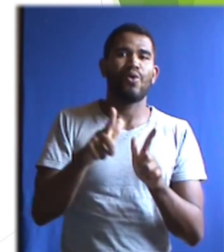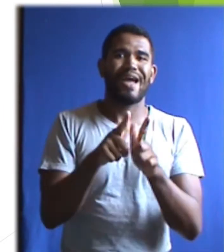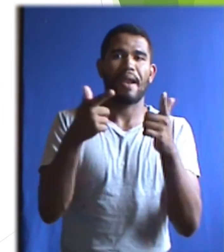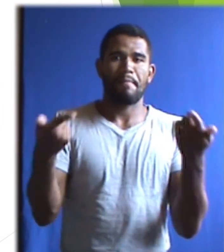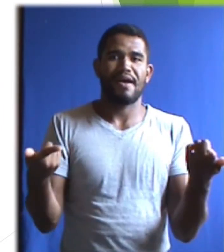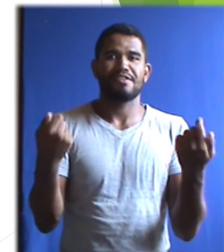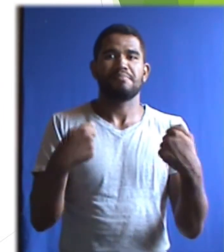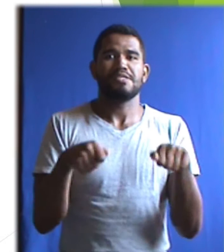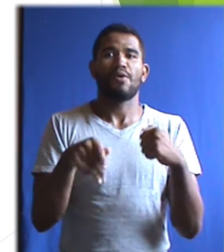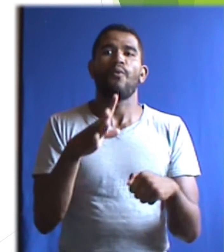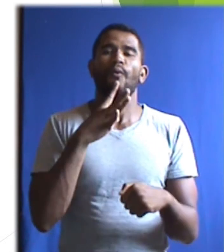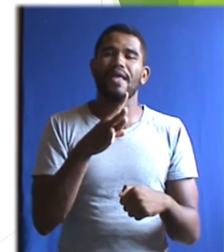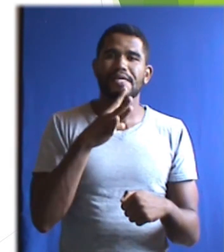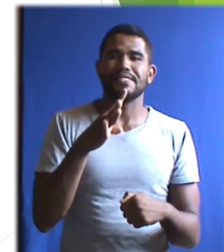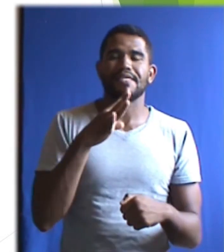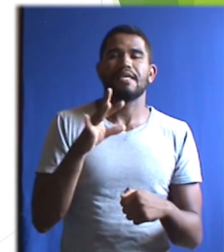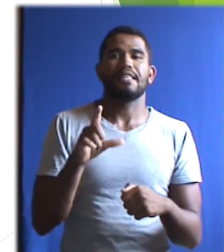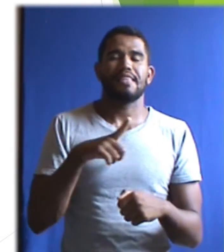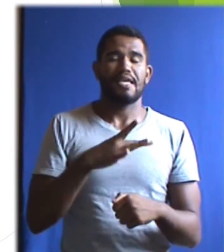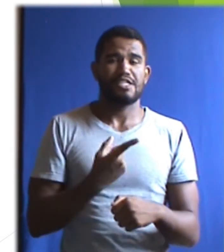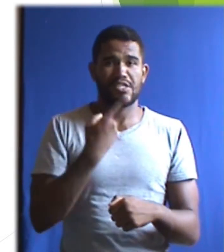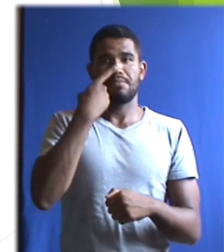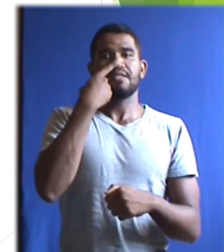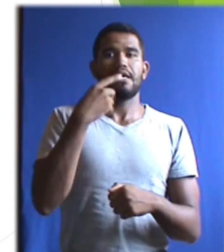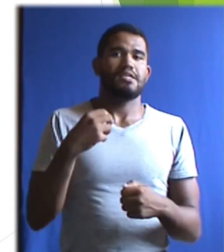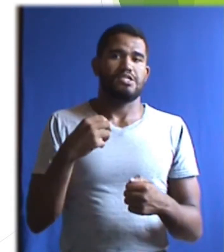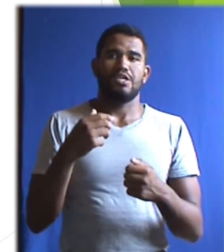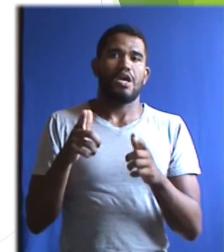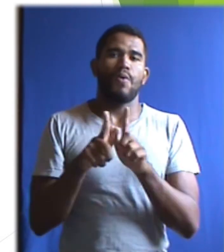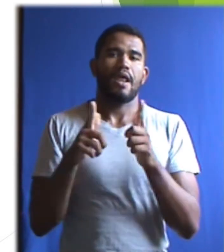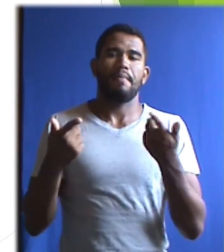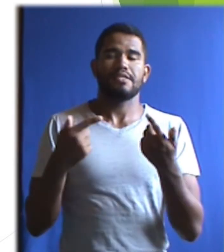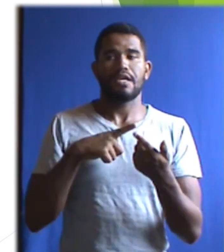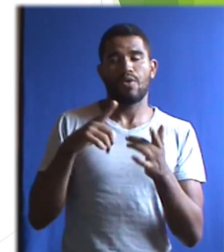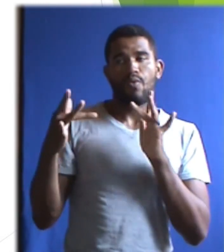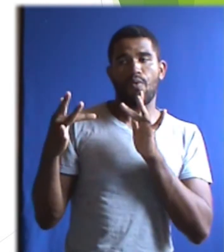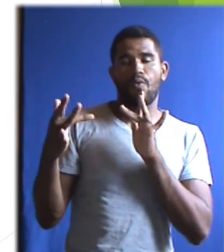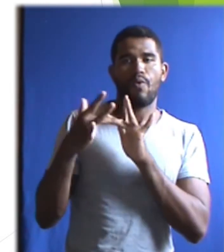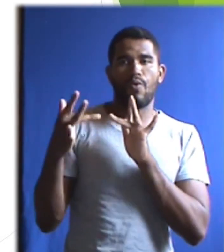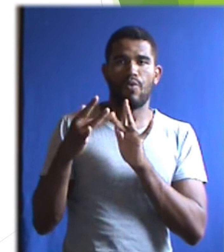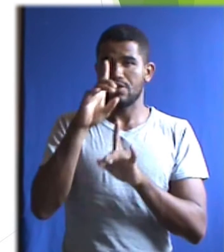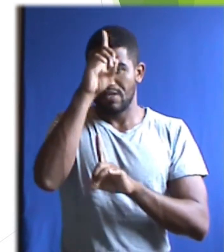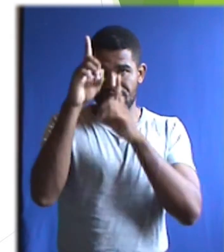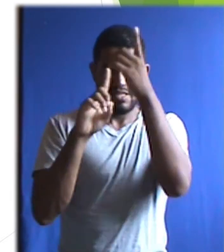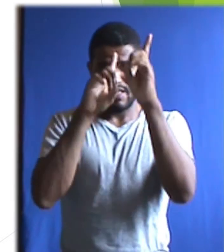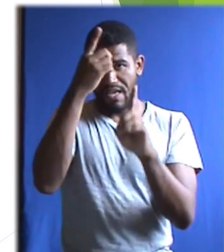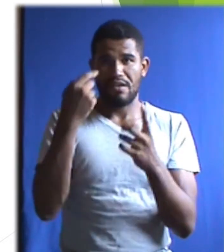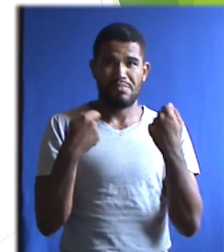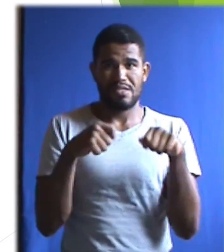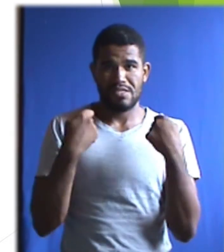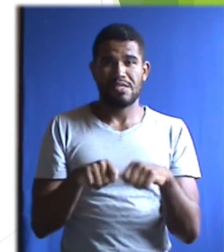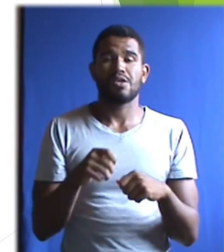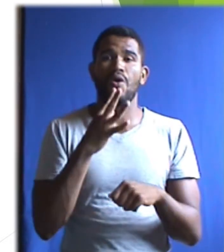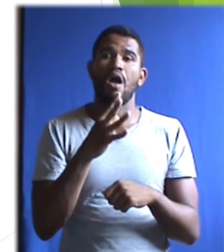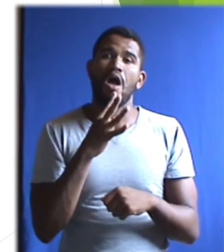de que ele tenha assim, um certo carisma, ou que ele concorde mais com as ideias ou com a metodologia daquele gramático. Ele